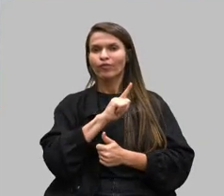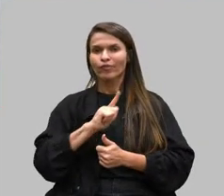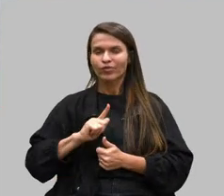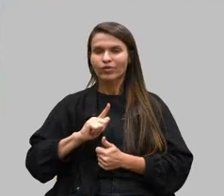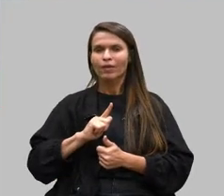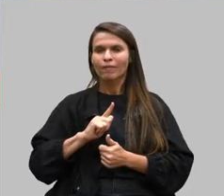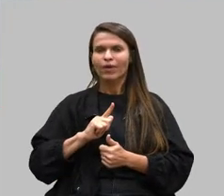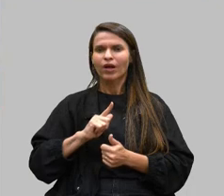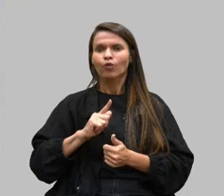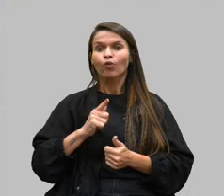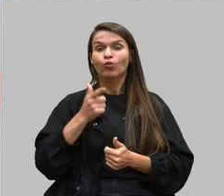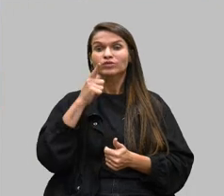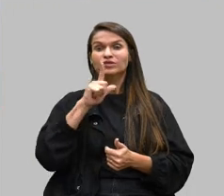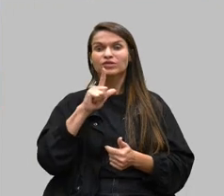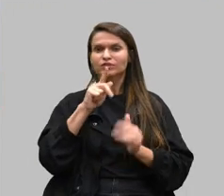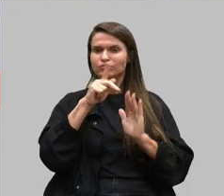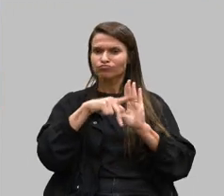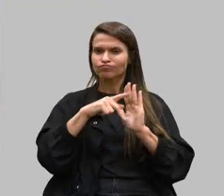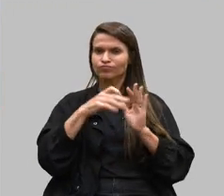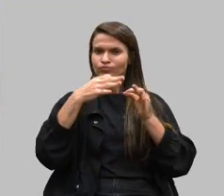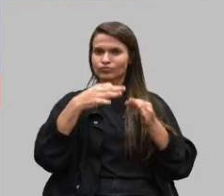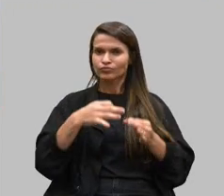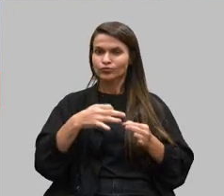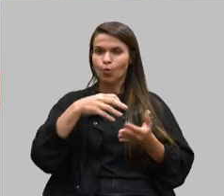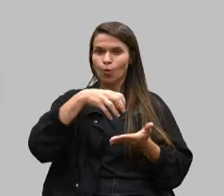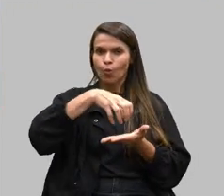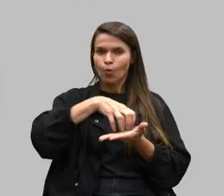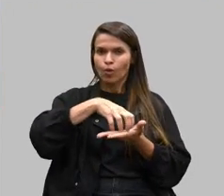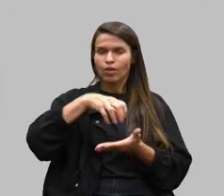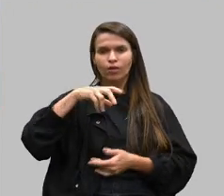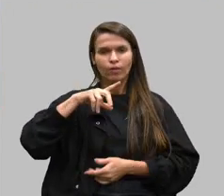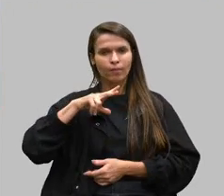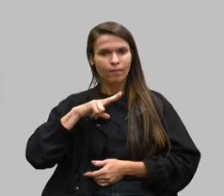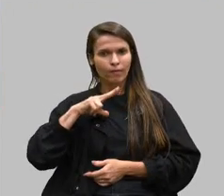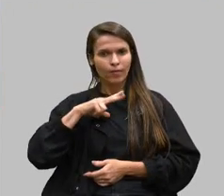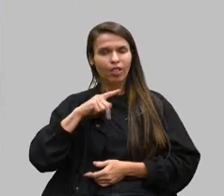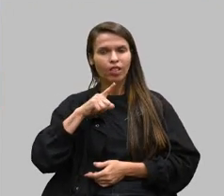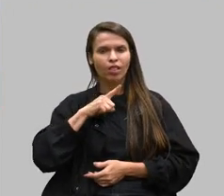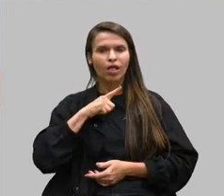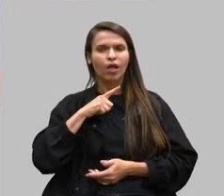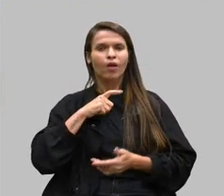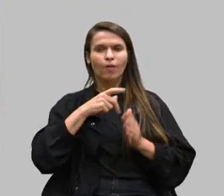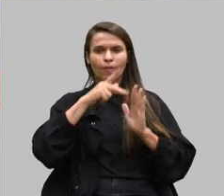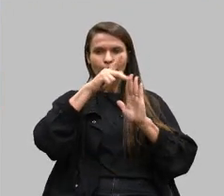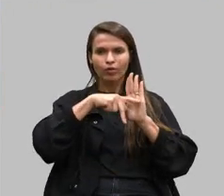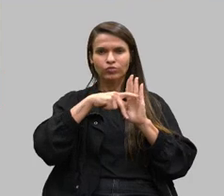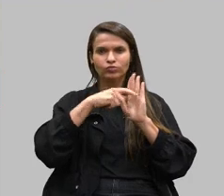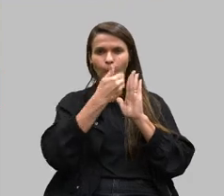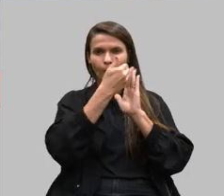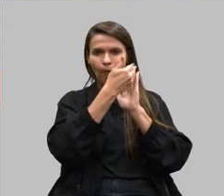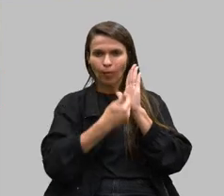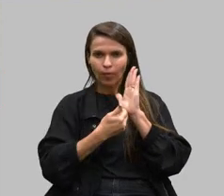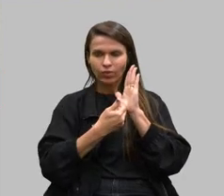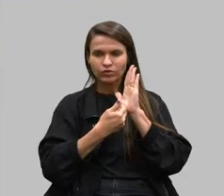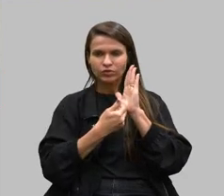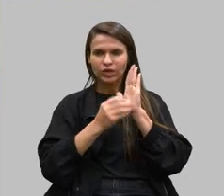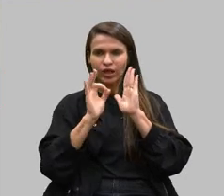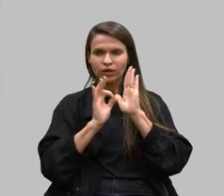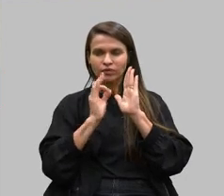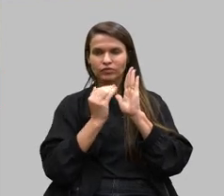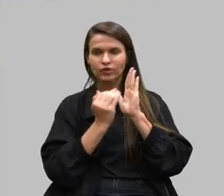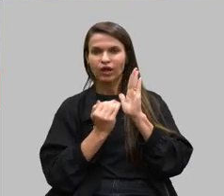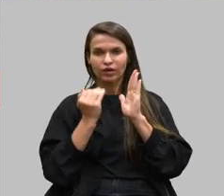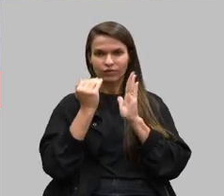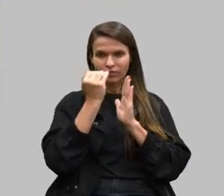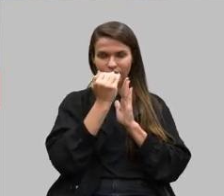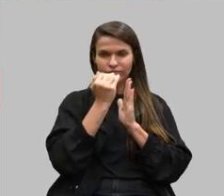esses projetos viáveis para que o setor privado Conte com projetos com taxa de rentabilidade mais elevada só para vocês terem uma